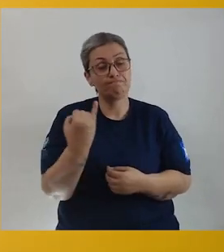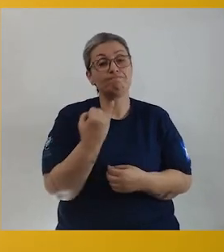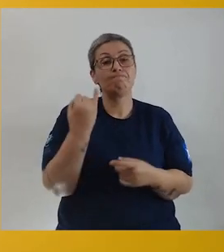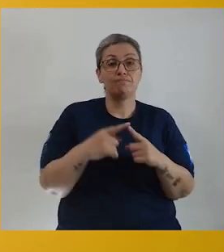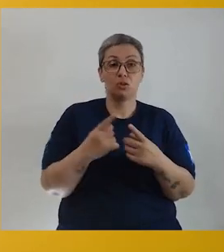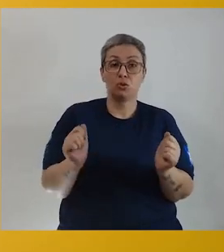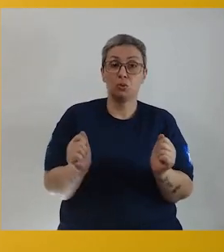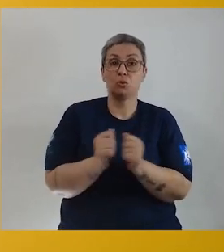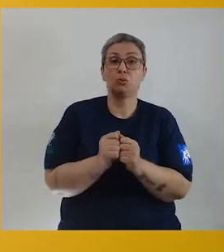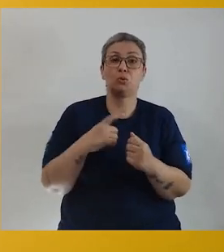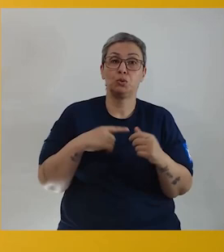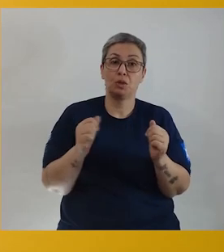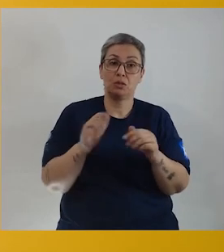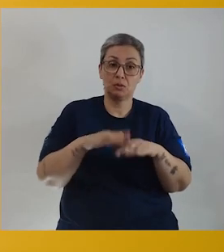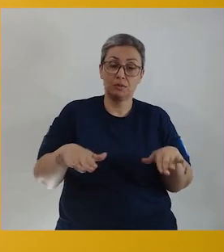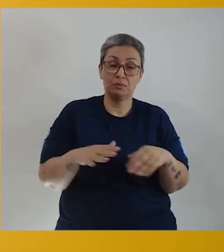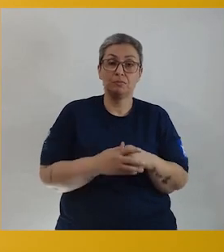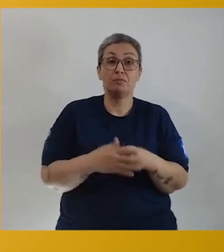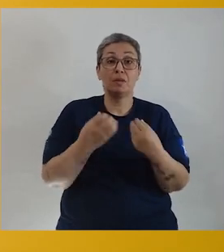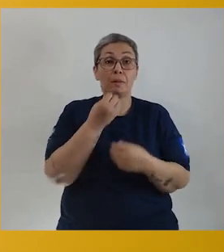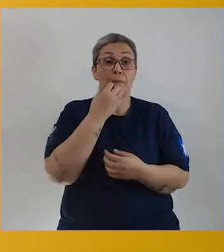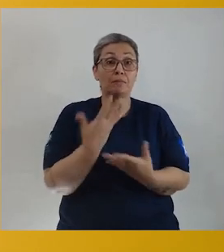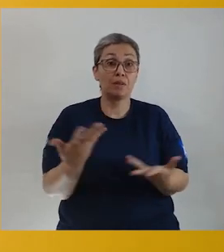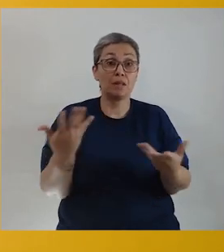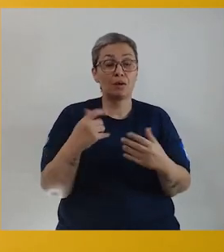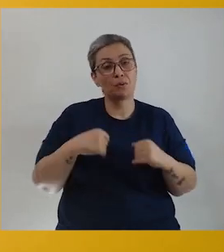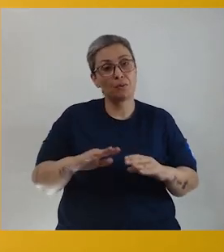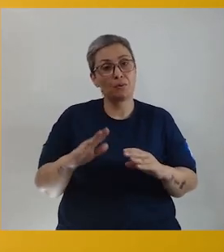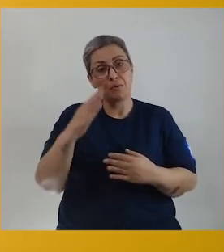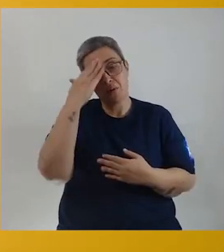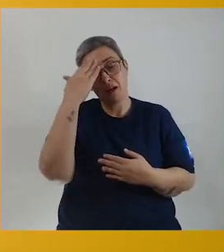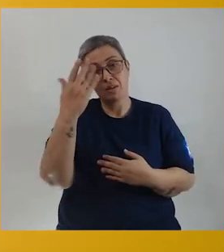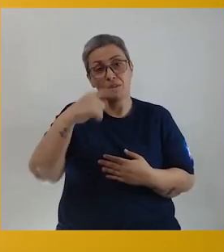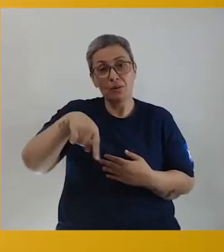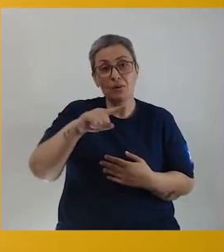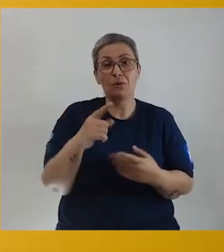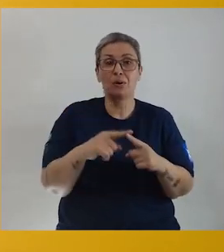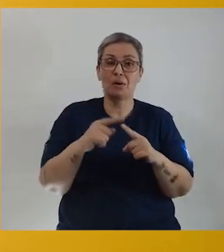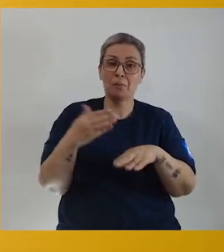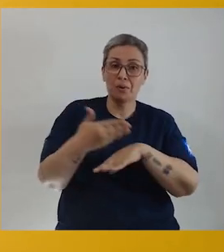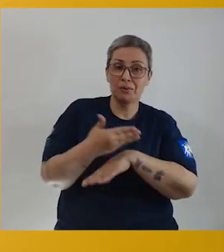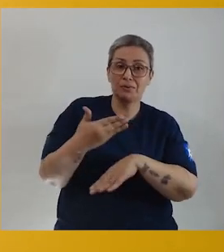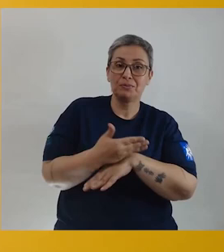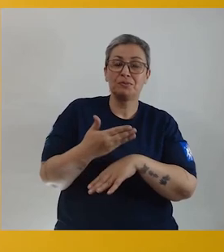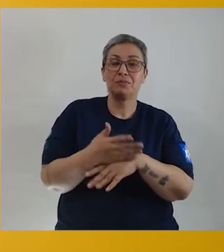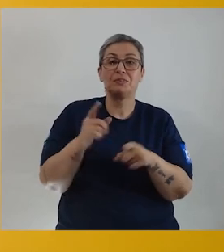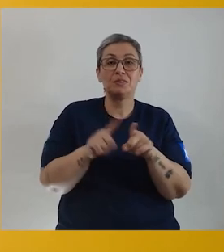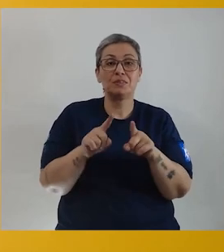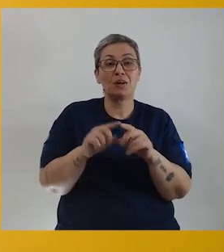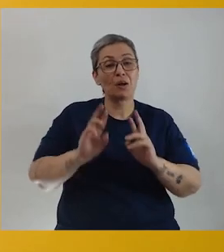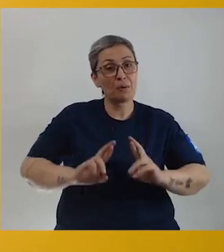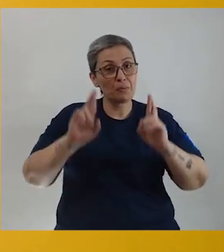extremamente importante estarmos juntos com essa criança. Bom, eu agradeço, né, você pela sua